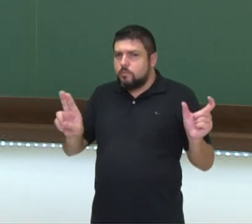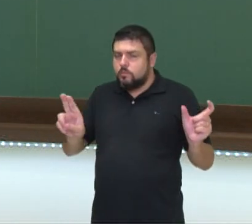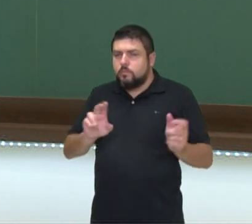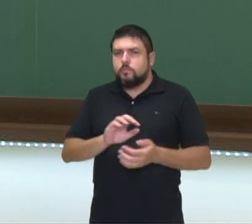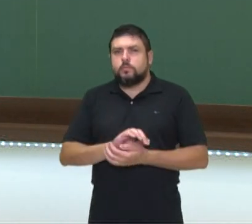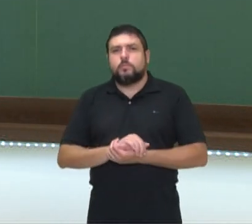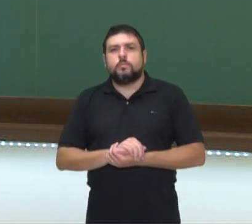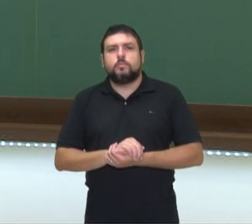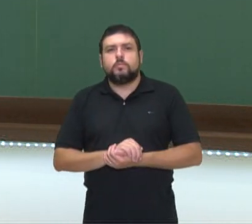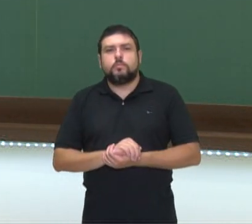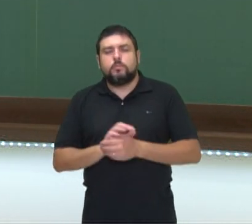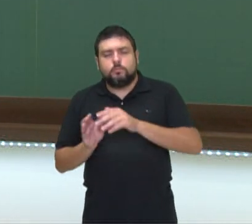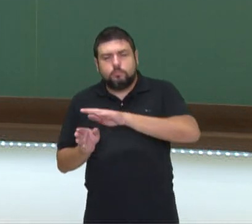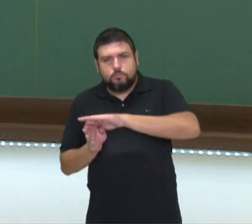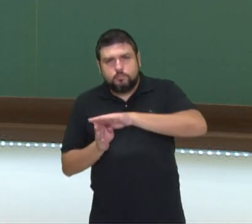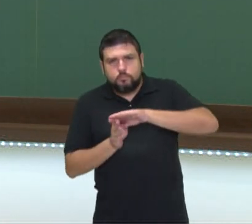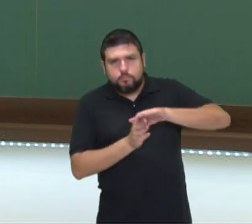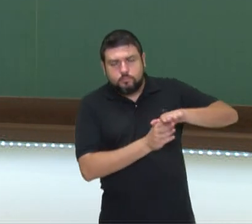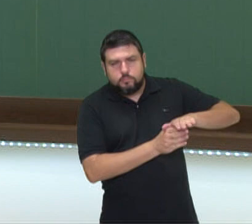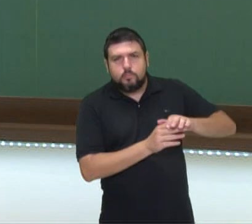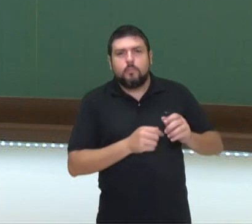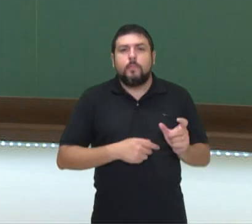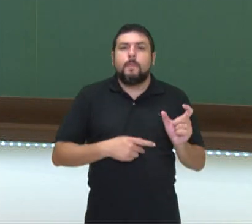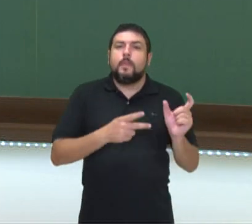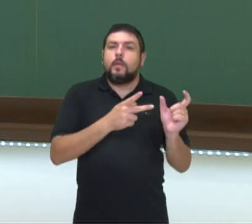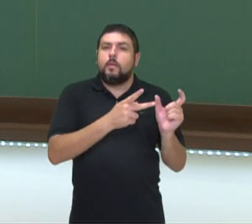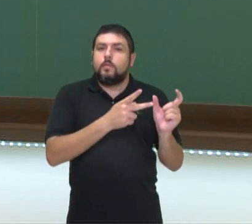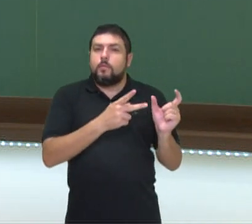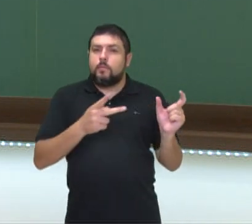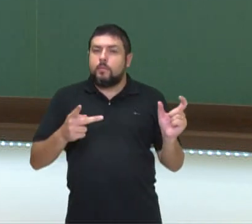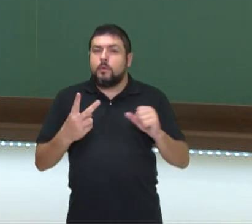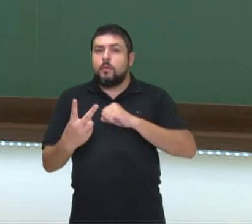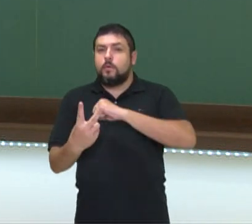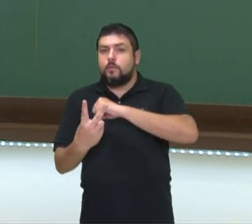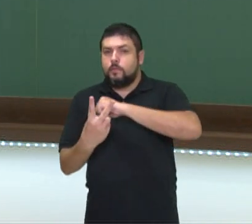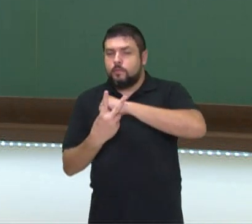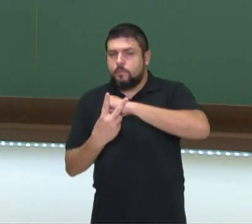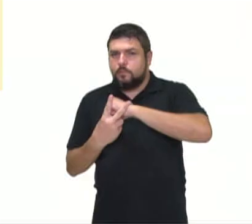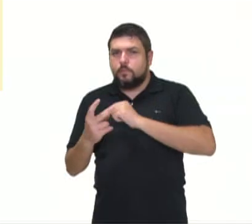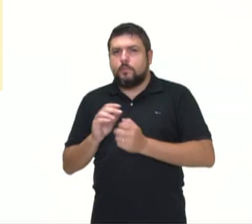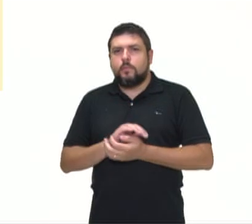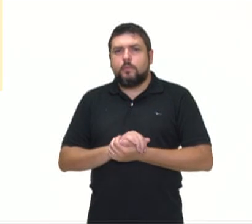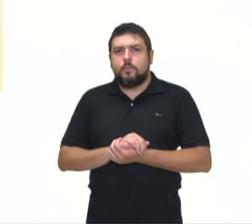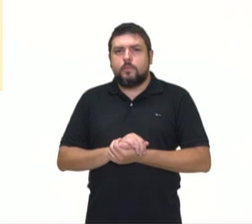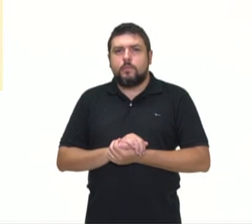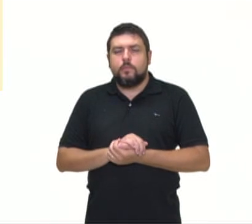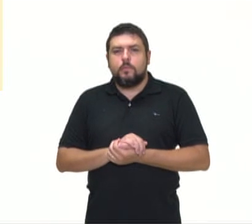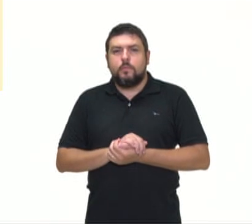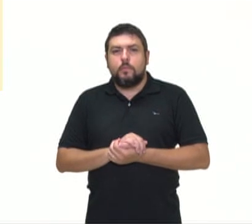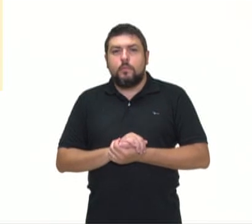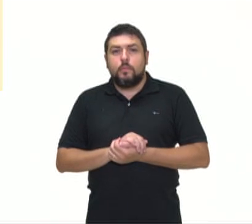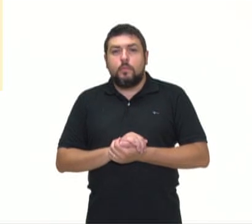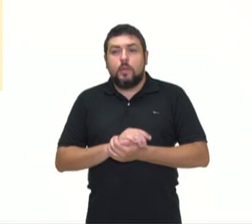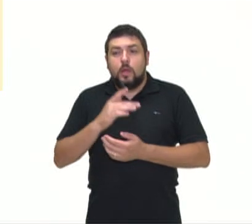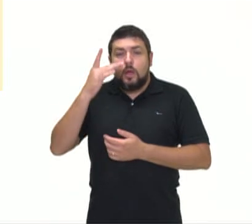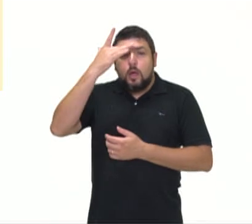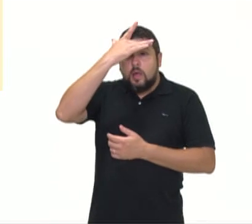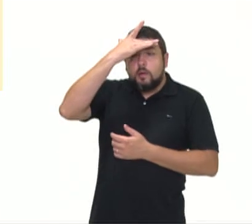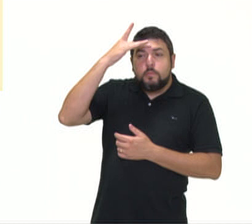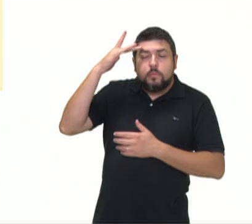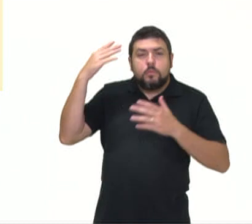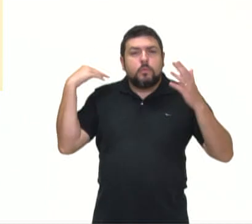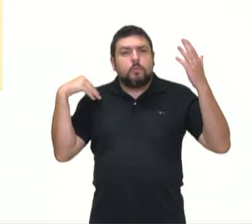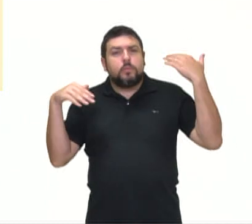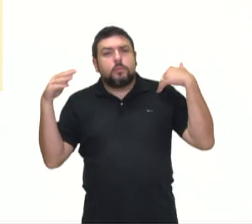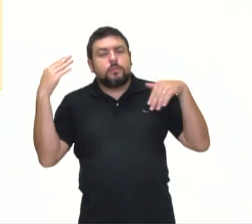o verbal, também com a frase da nossa reflexão sobre a tela. Nós temos, as pessoas passeiam. Qual é o